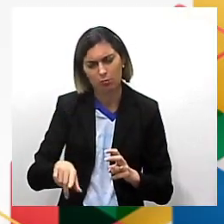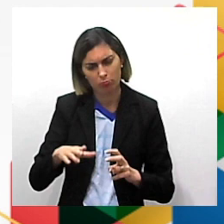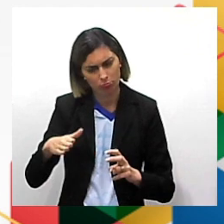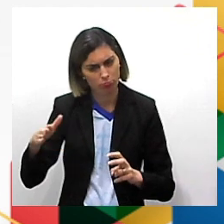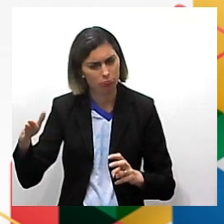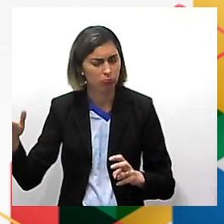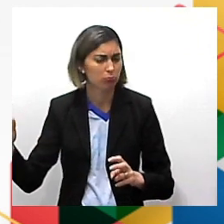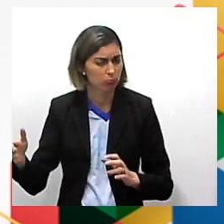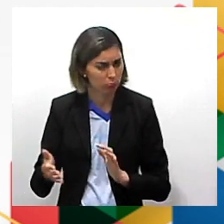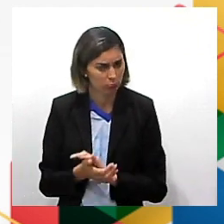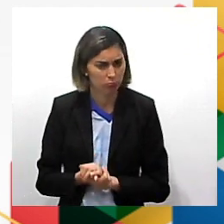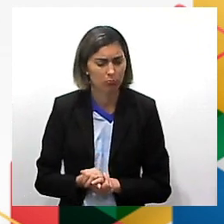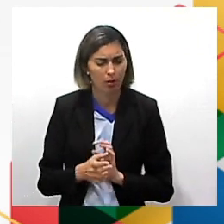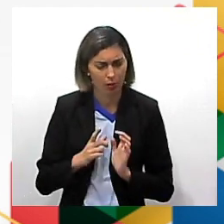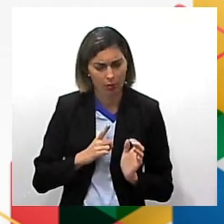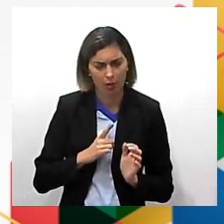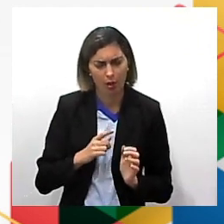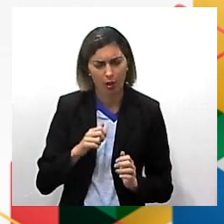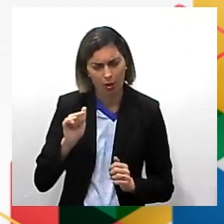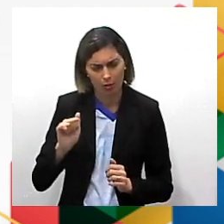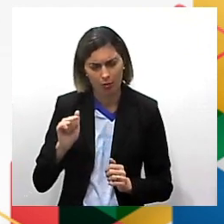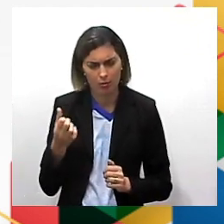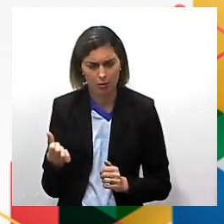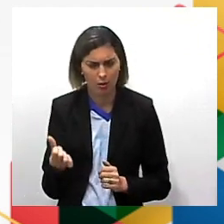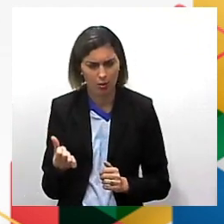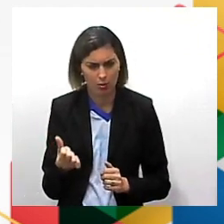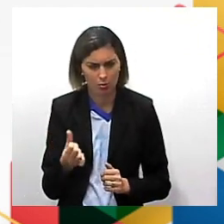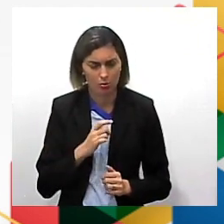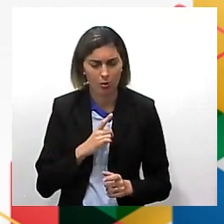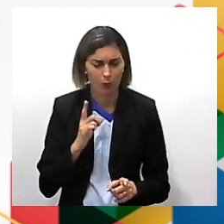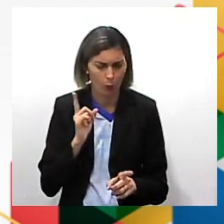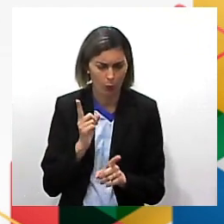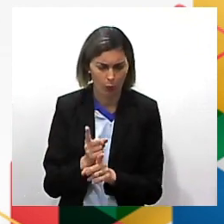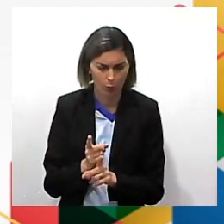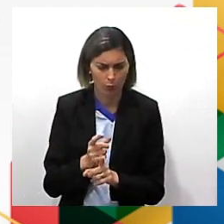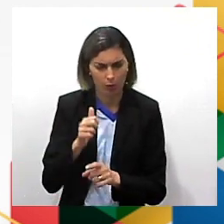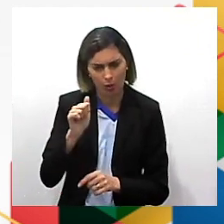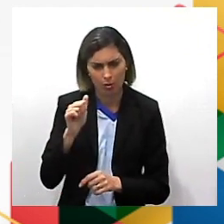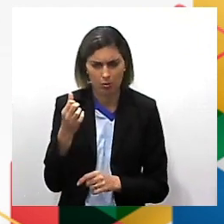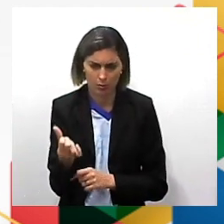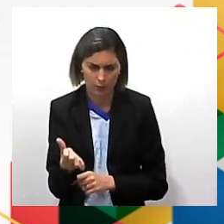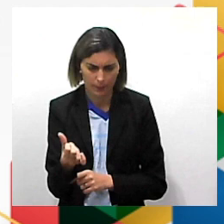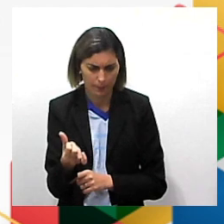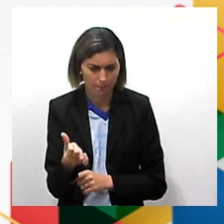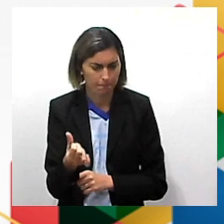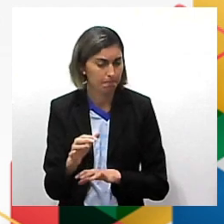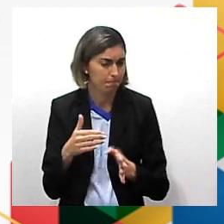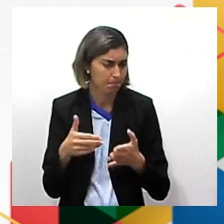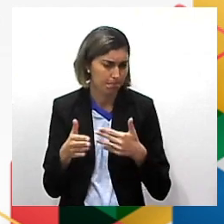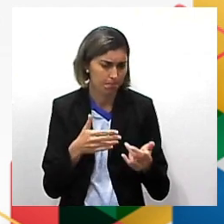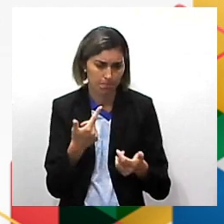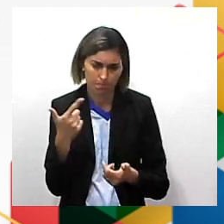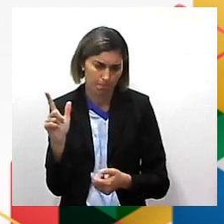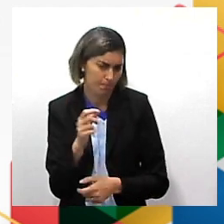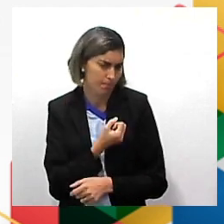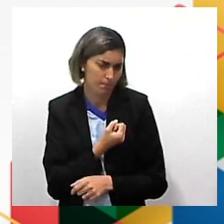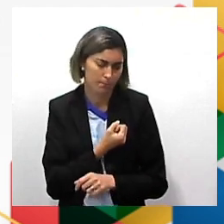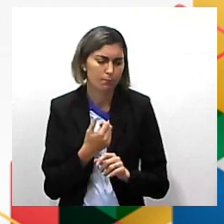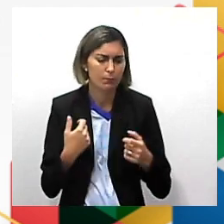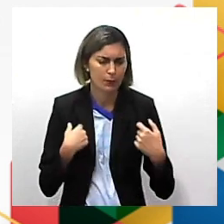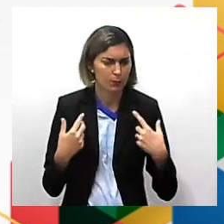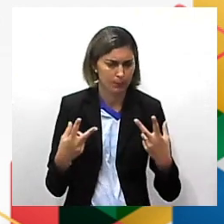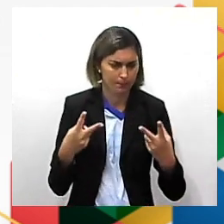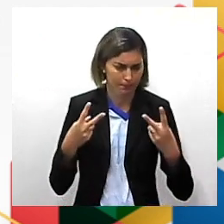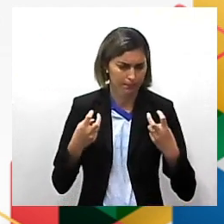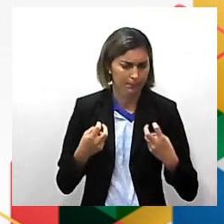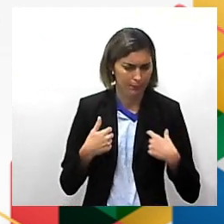diante, beleza? E eu tenho o termo na posição 6. Para encontrar o termo da posição 6 ou qualquer outro termo, eu já